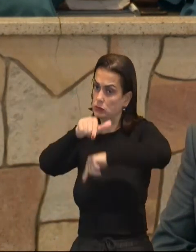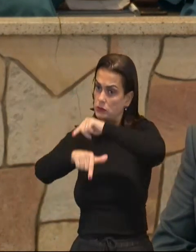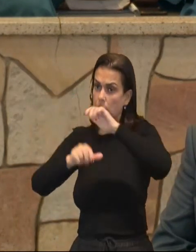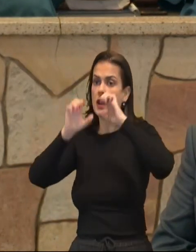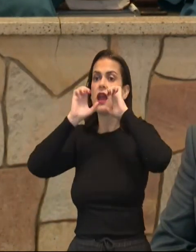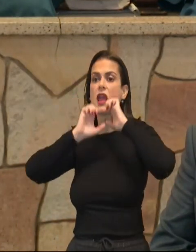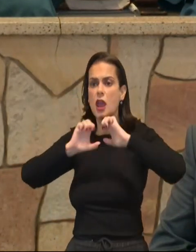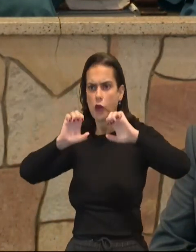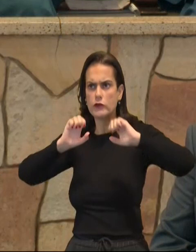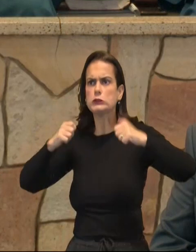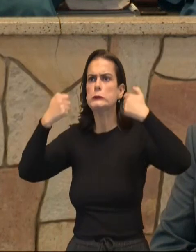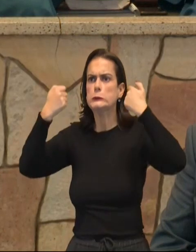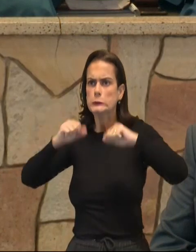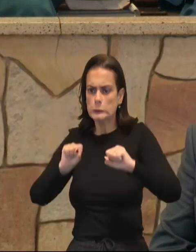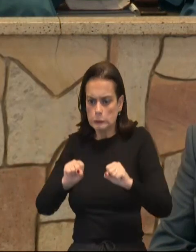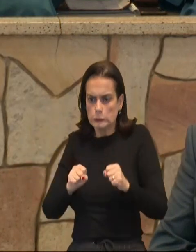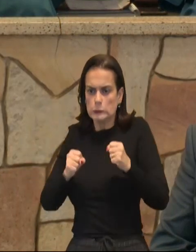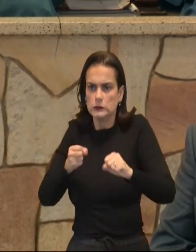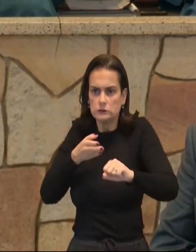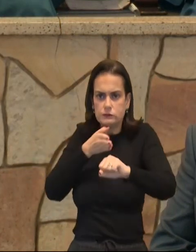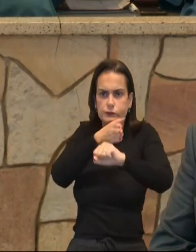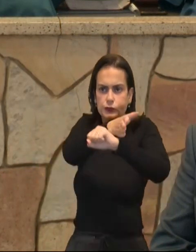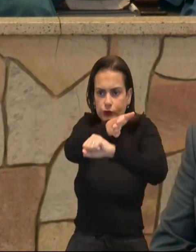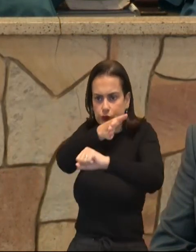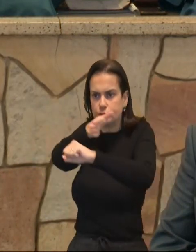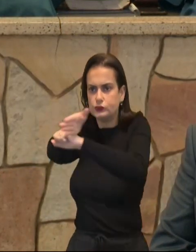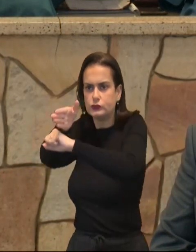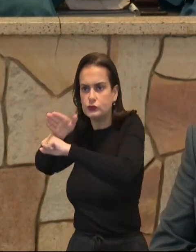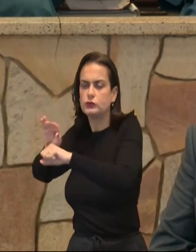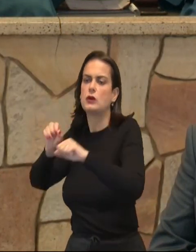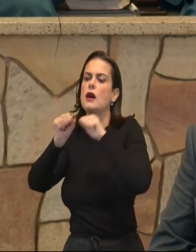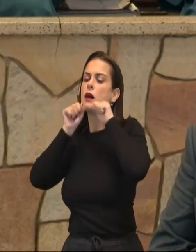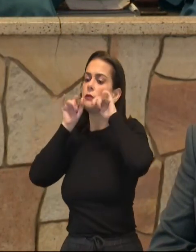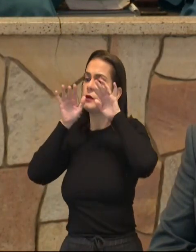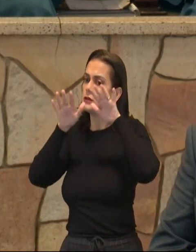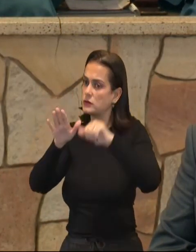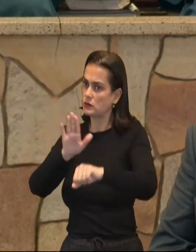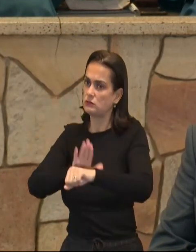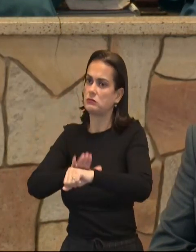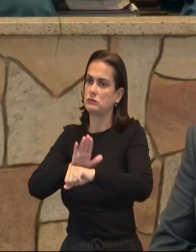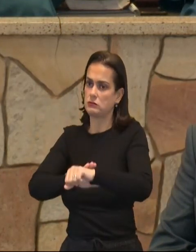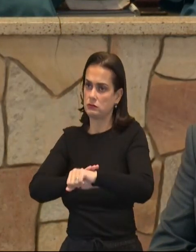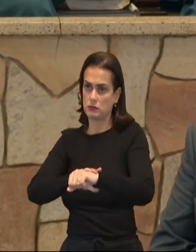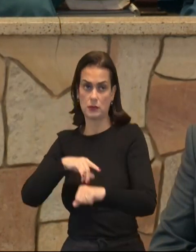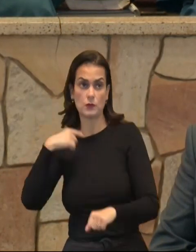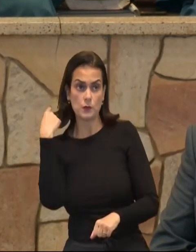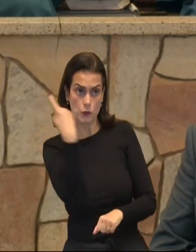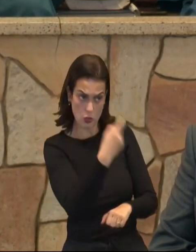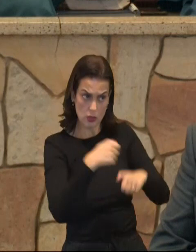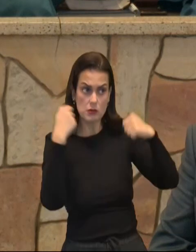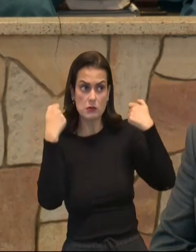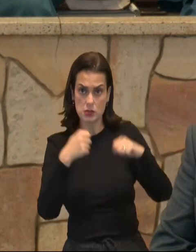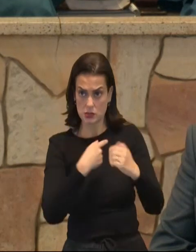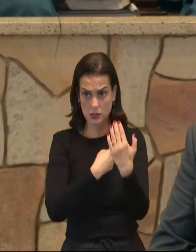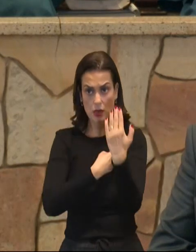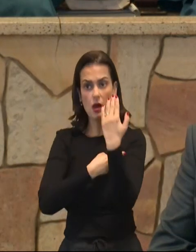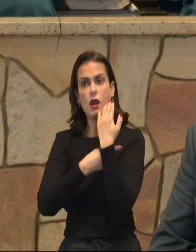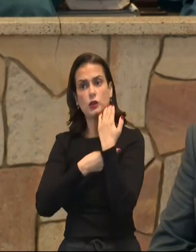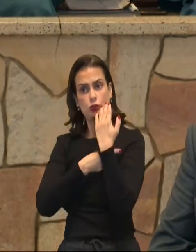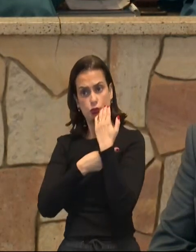da igreja que serão abençoadas durante esse tempo e queremos contar com os irmãos, queremos que os irmãos